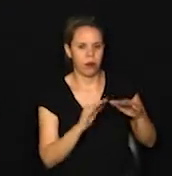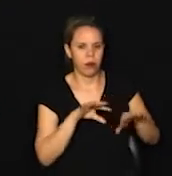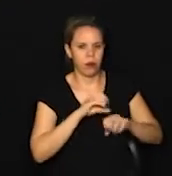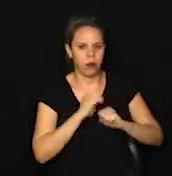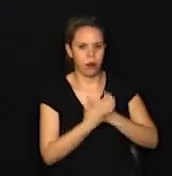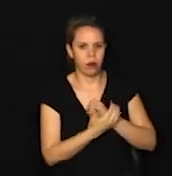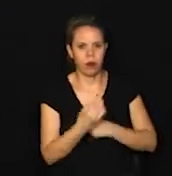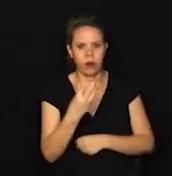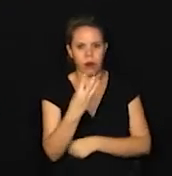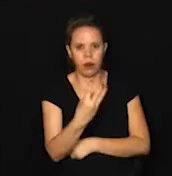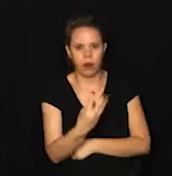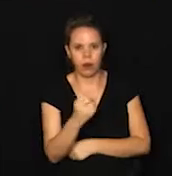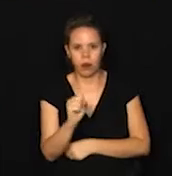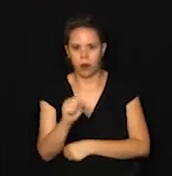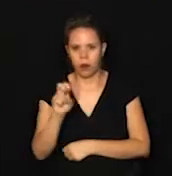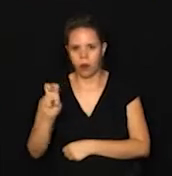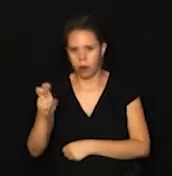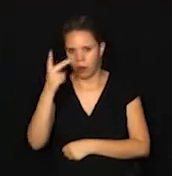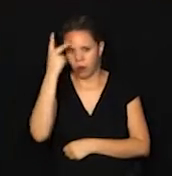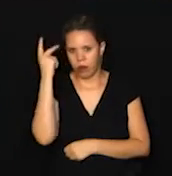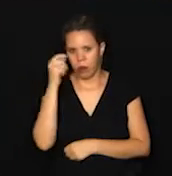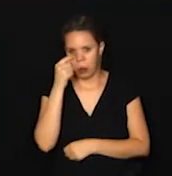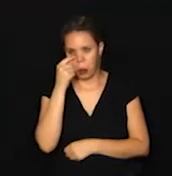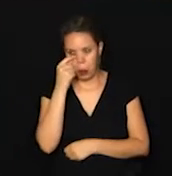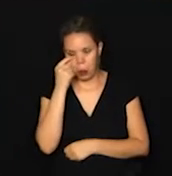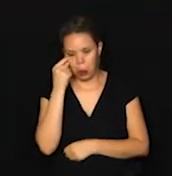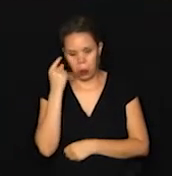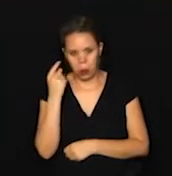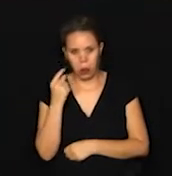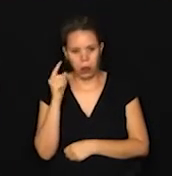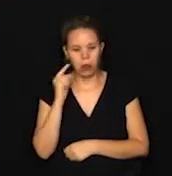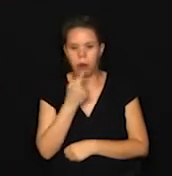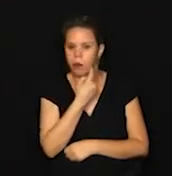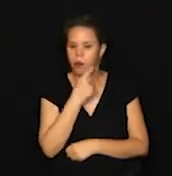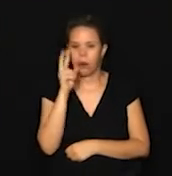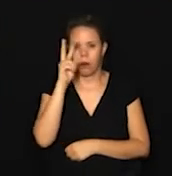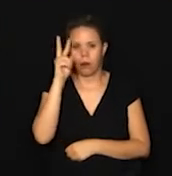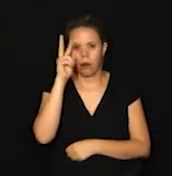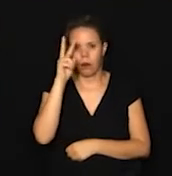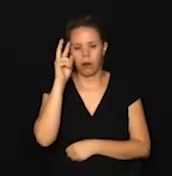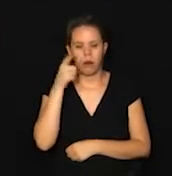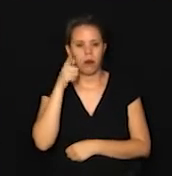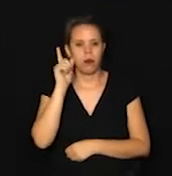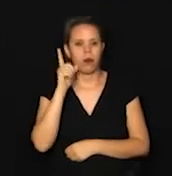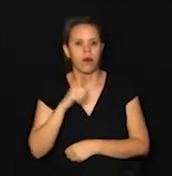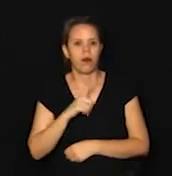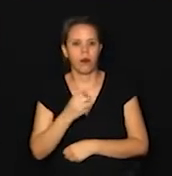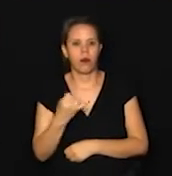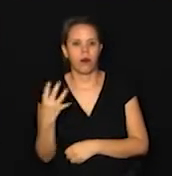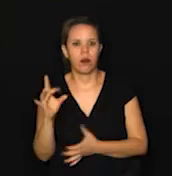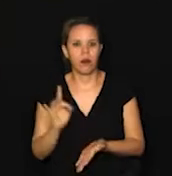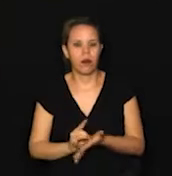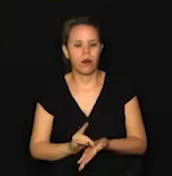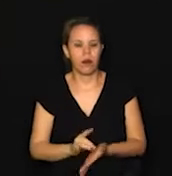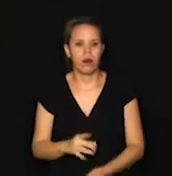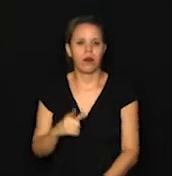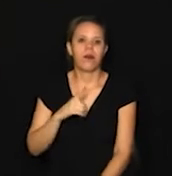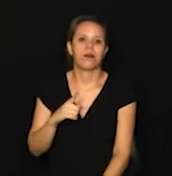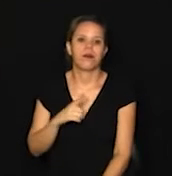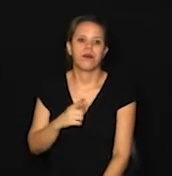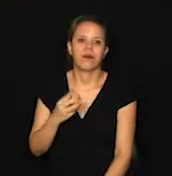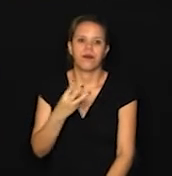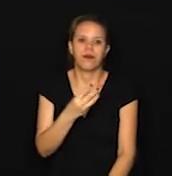domiciliar, 385 pessoas, Gabriel. Ô Mina, a gente pode lembrar, ontem, nos casos confirmados, nós